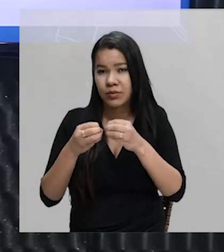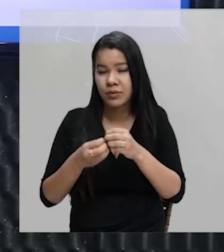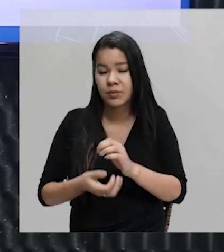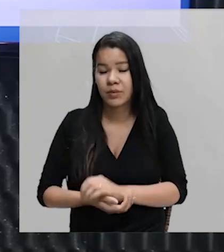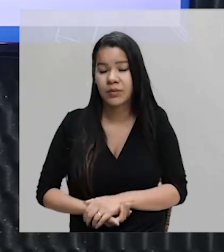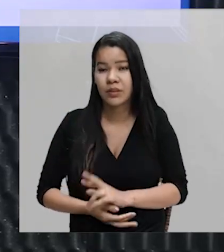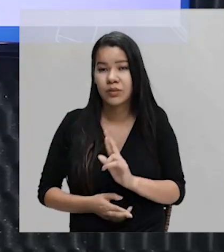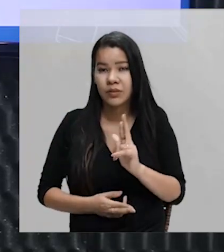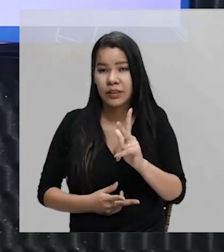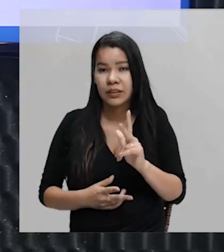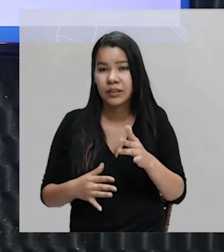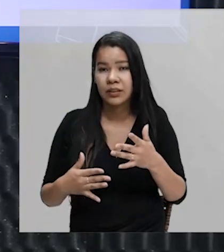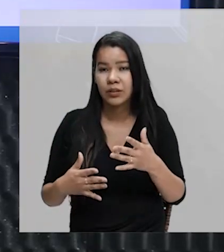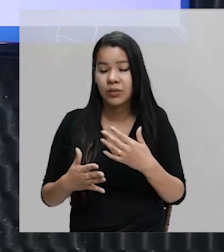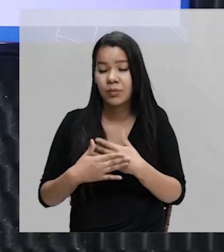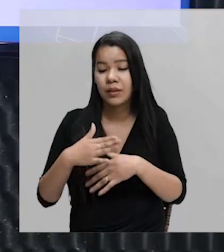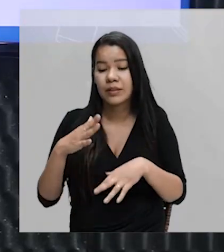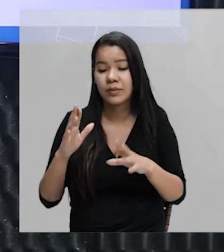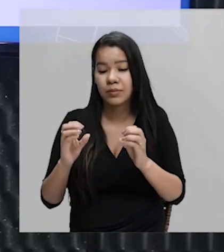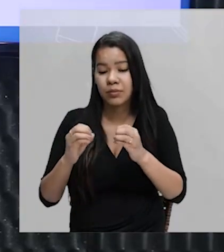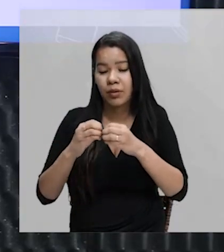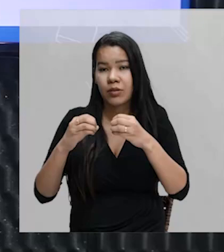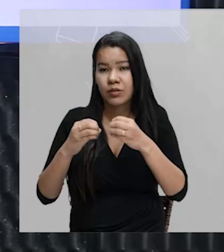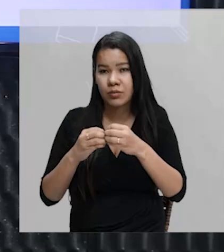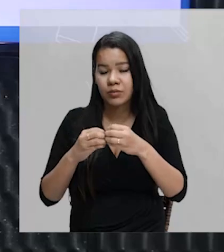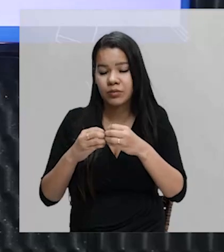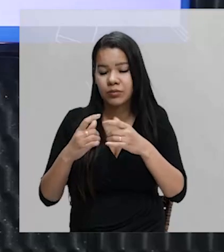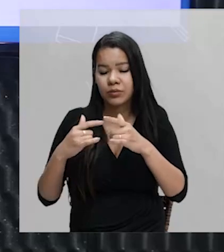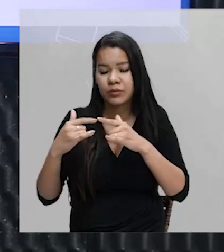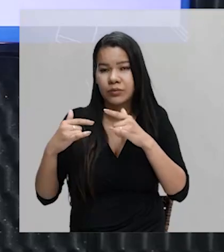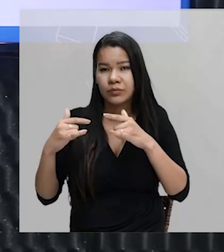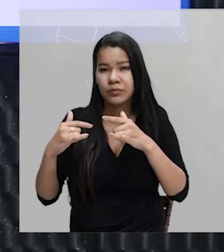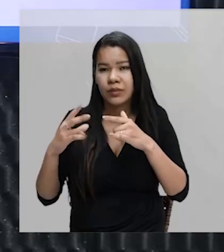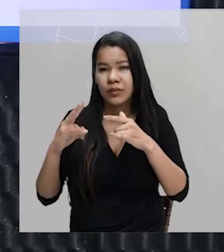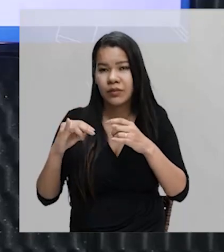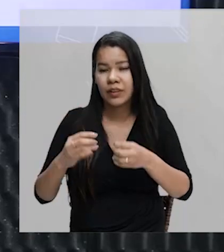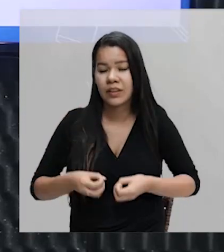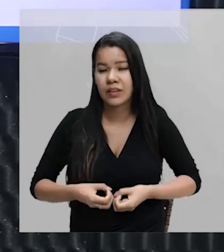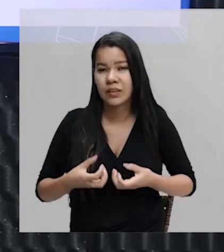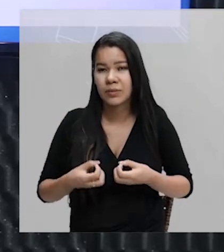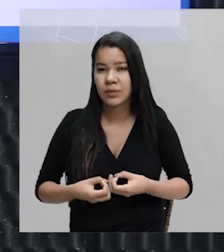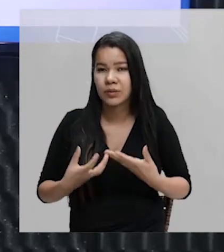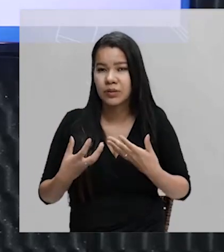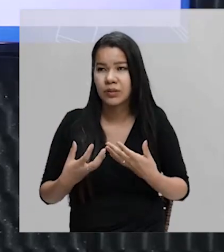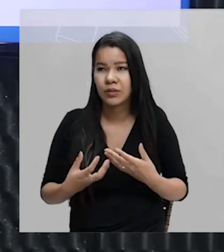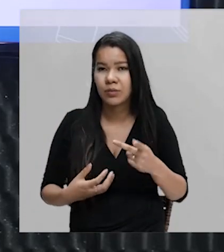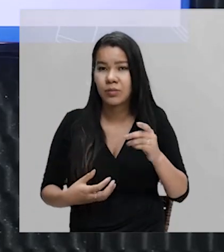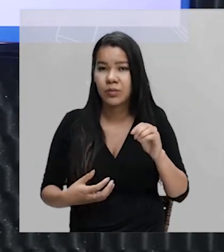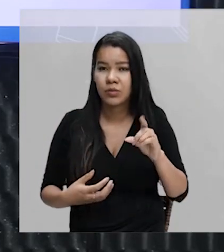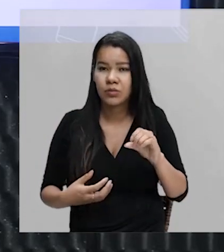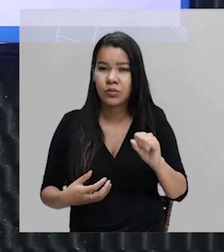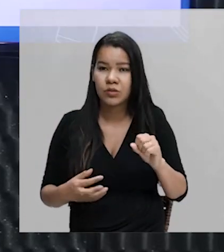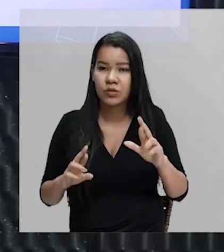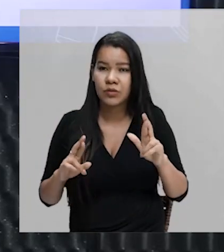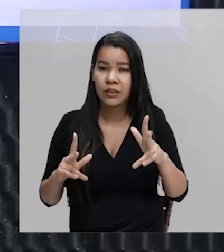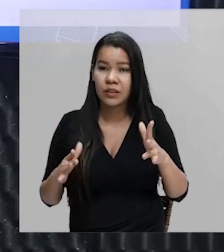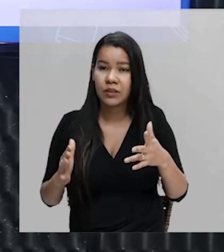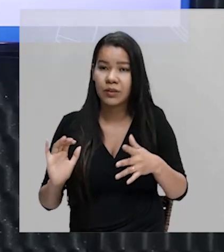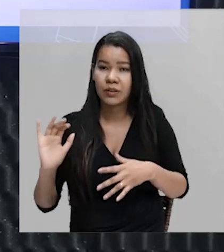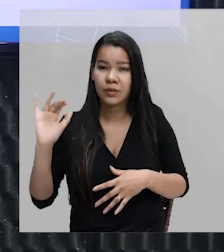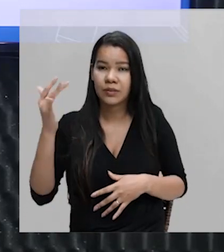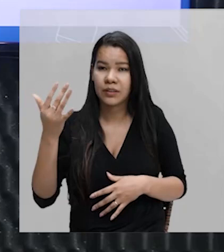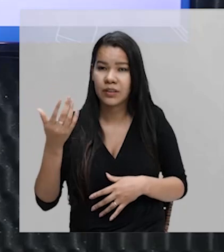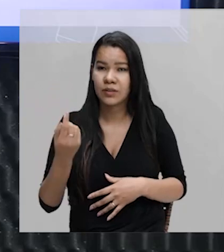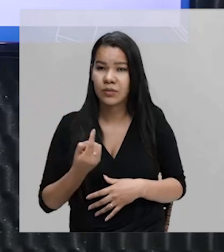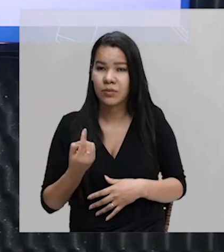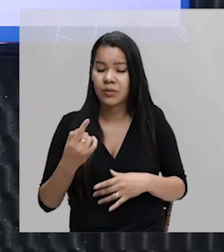certo? Então aquele que está mais próximo dele, está virado para ele, né, ele vai gerar ali polos diferentes. Com isso vai ocorrer